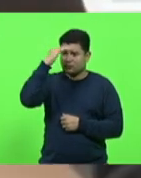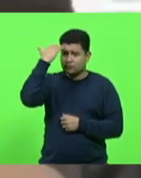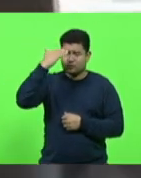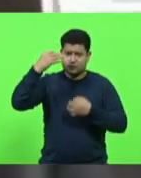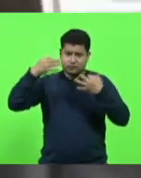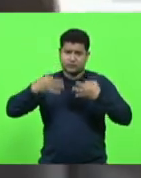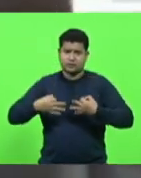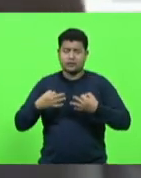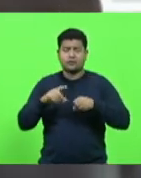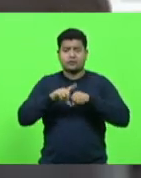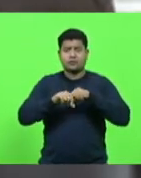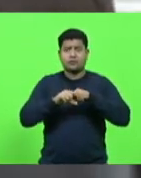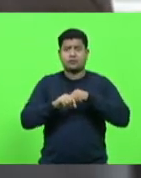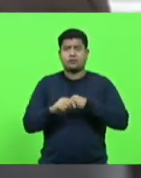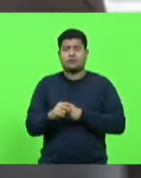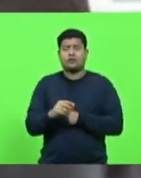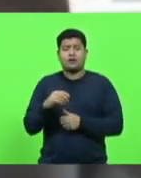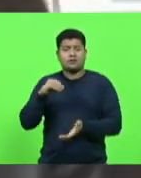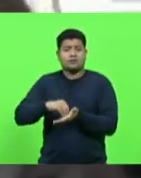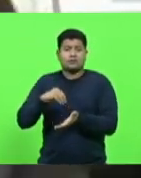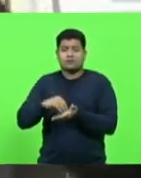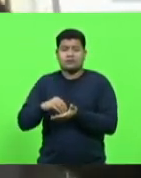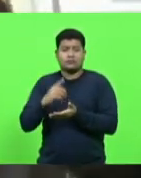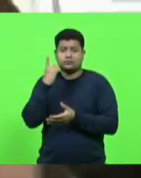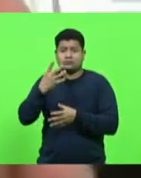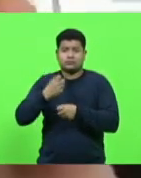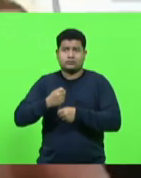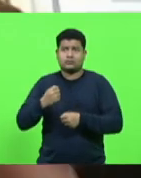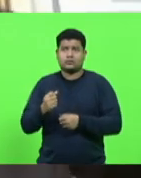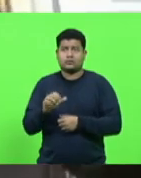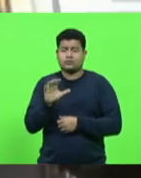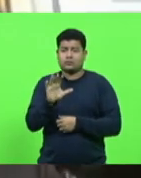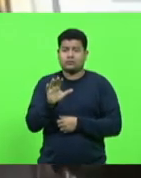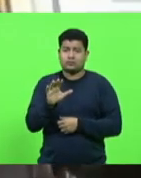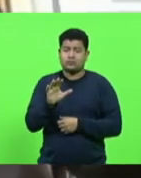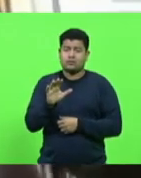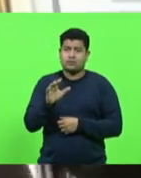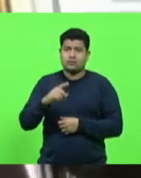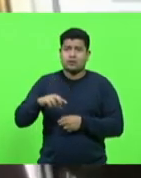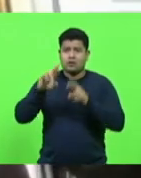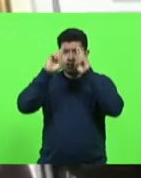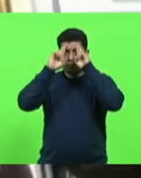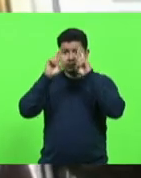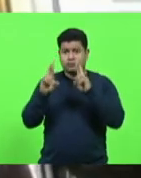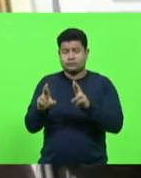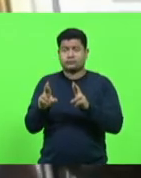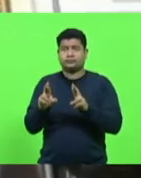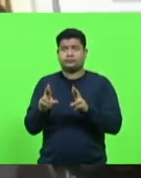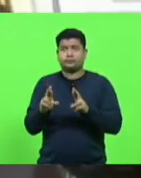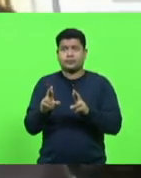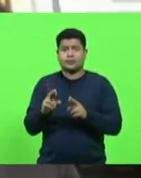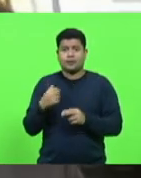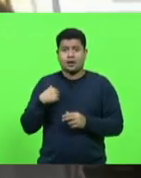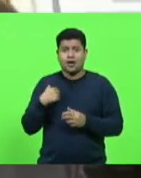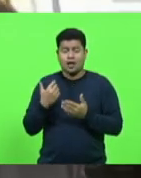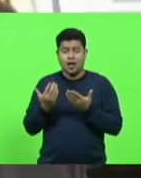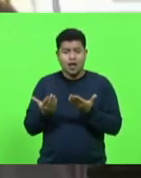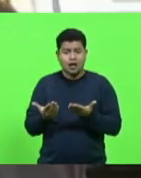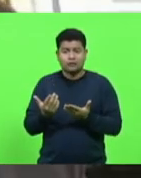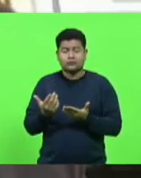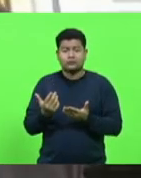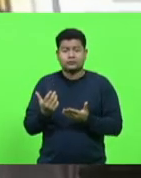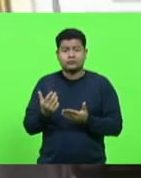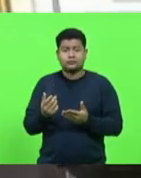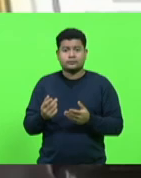o artigo que diz que é falta de quórum. Nós, por essa questão, com todo respeito ao assunto, eu estou vendo a questão